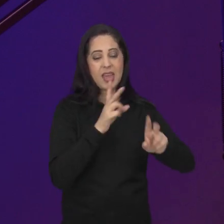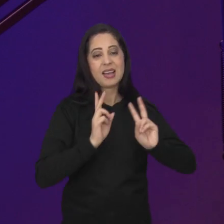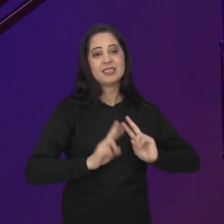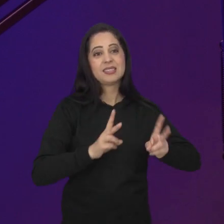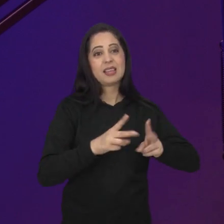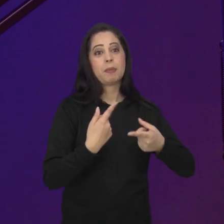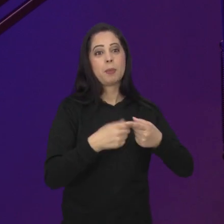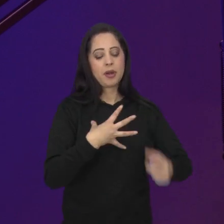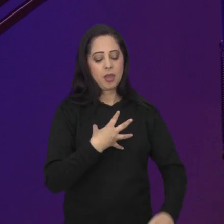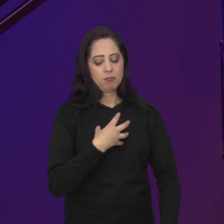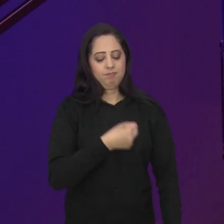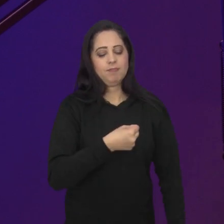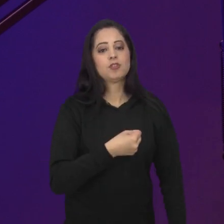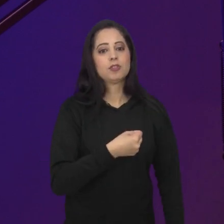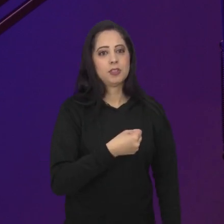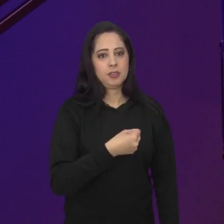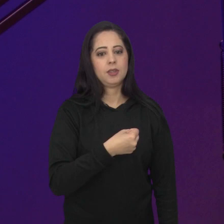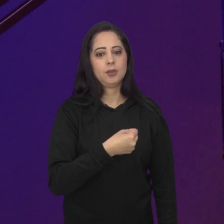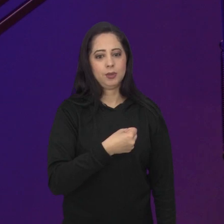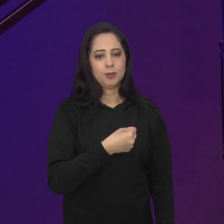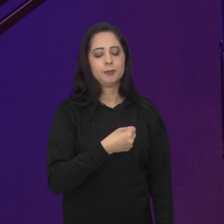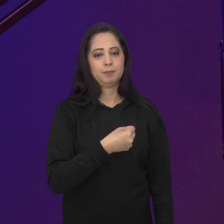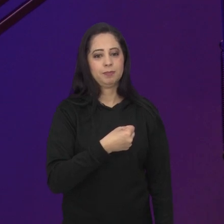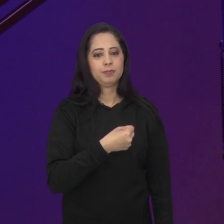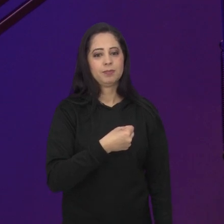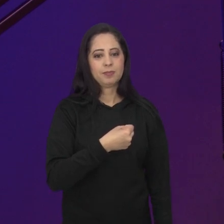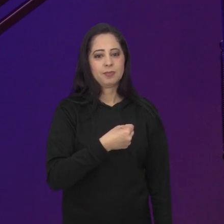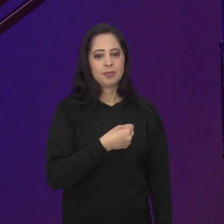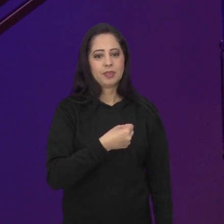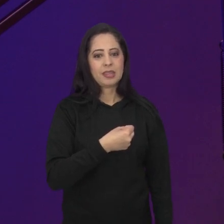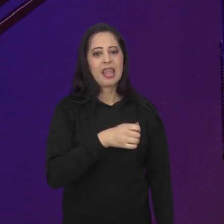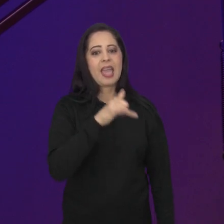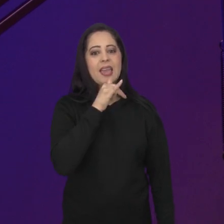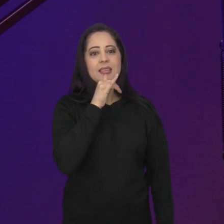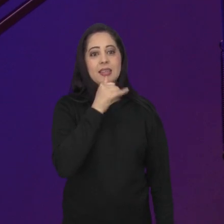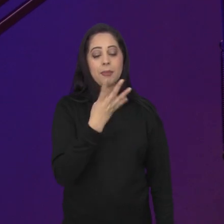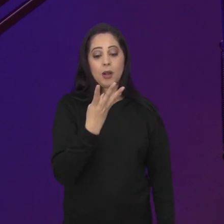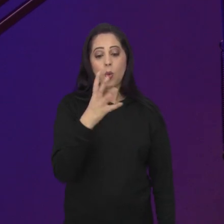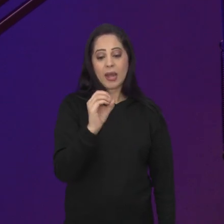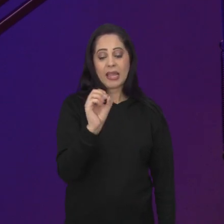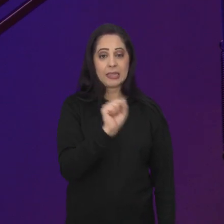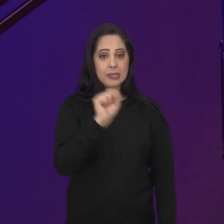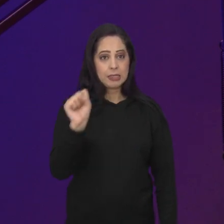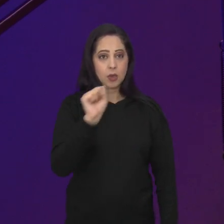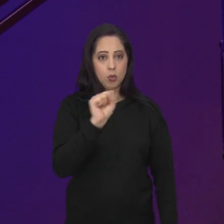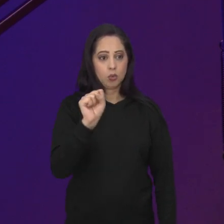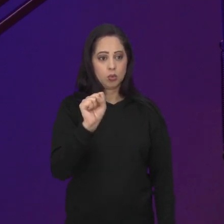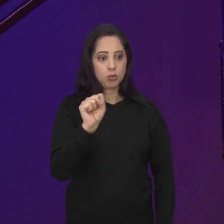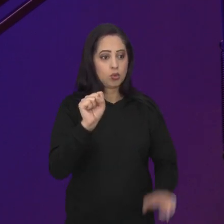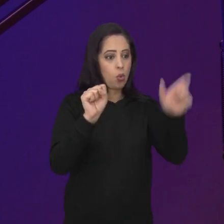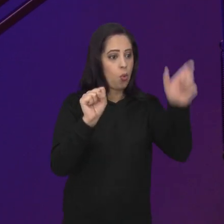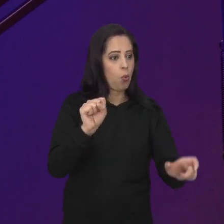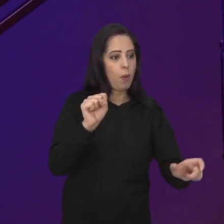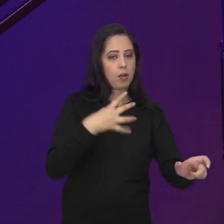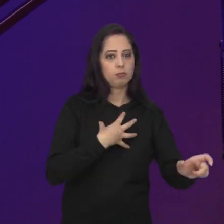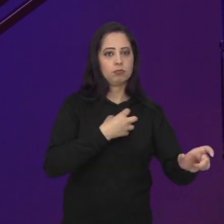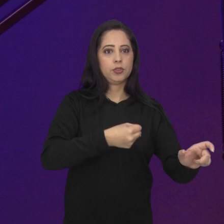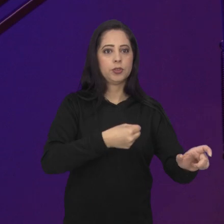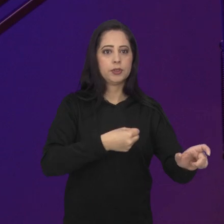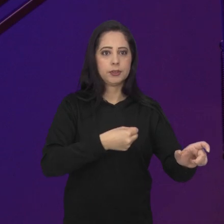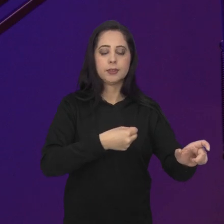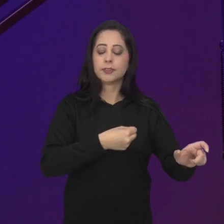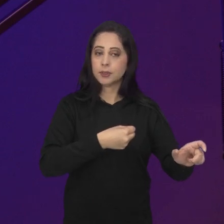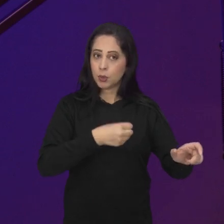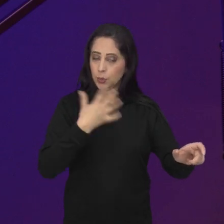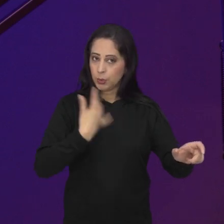a cada ano, né, por suicídio. Então dá mais ou menos aí um suicídio a cada 40 segundos. Isso é muita